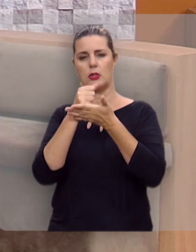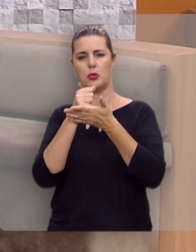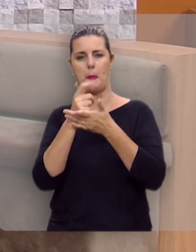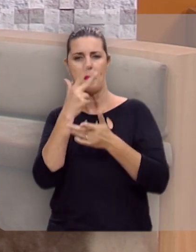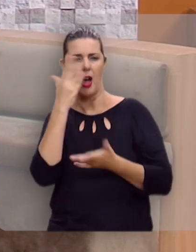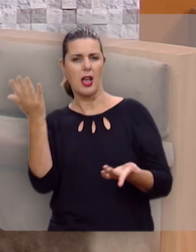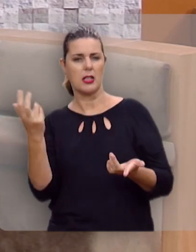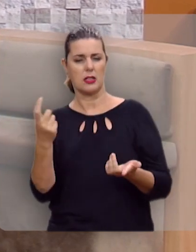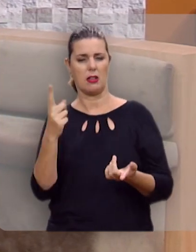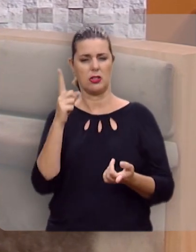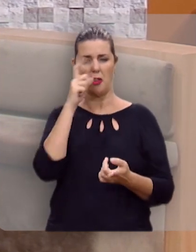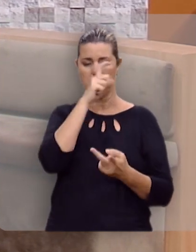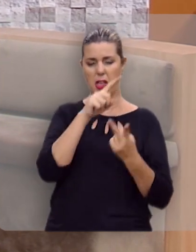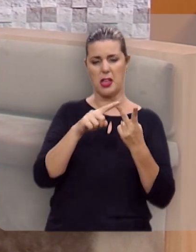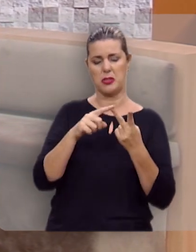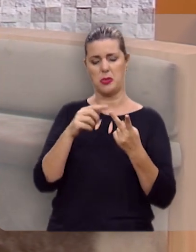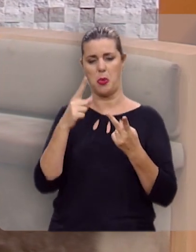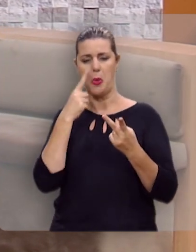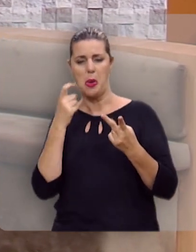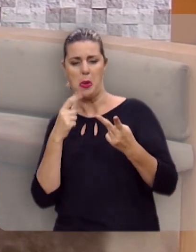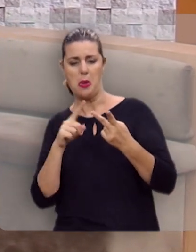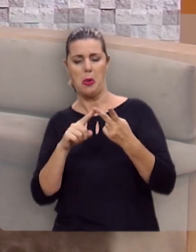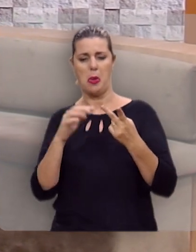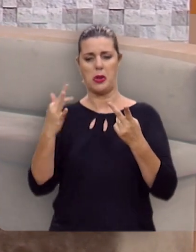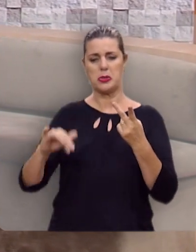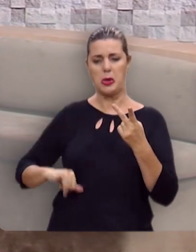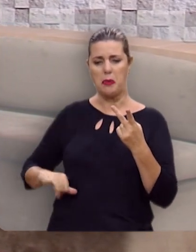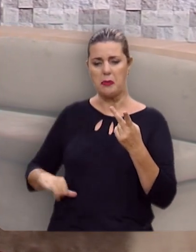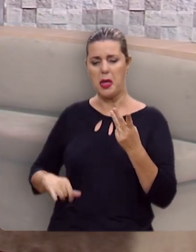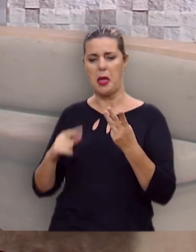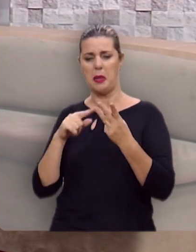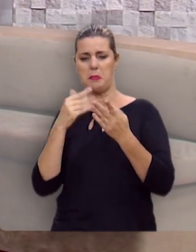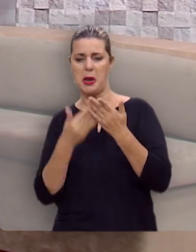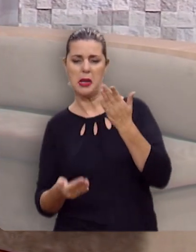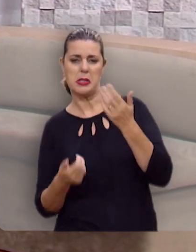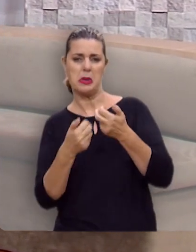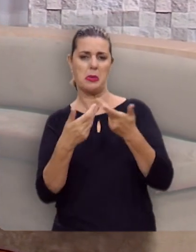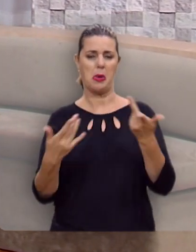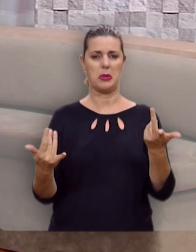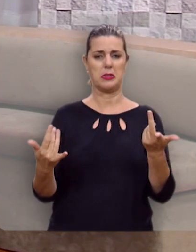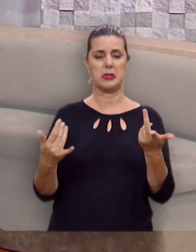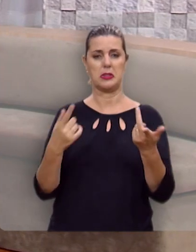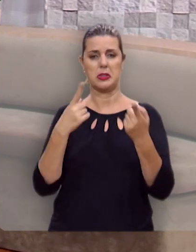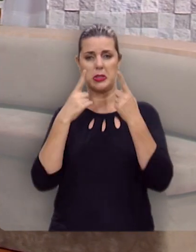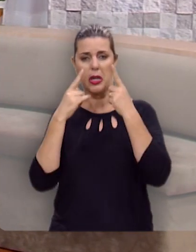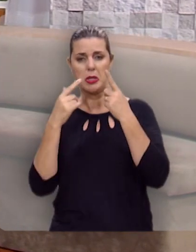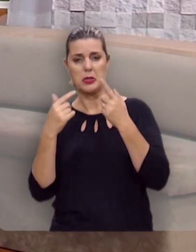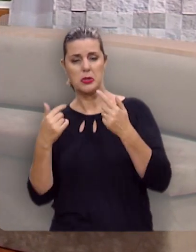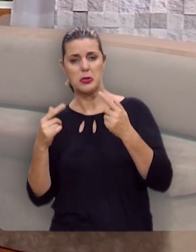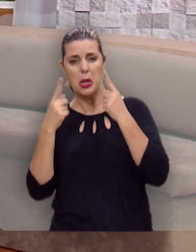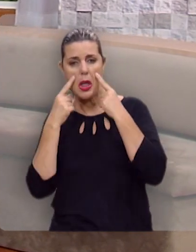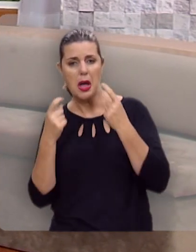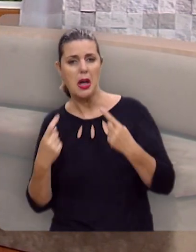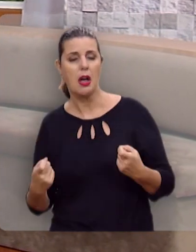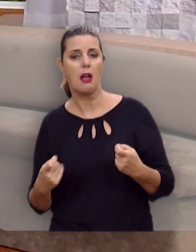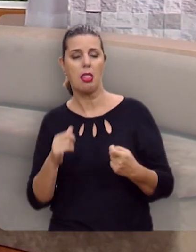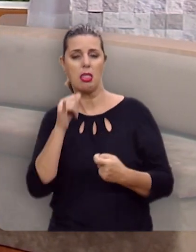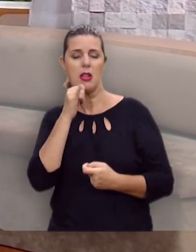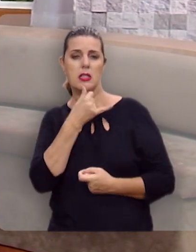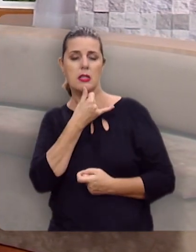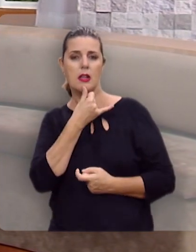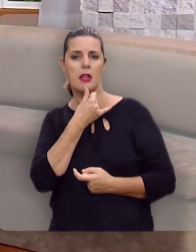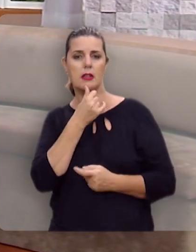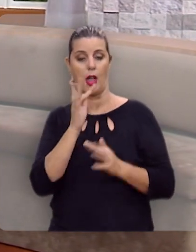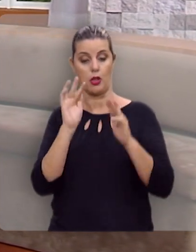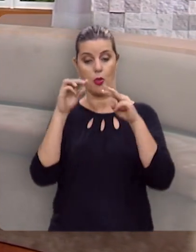providências carrancudas, onde tem dor, onde tem lágrima, onde tem perdas, onde tem sofrimento, mas ao fim